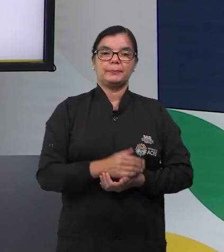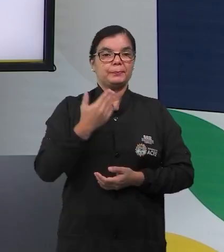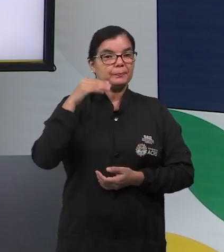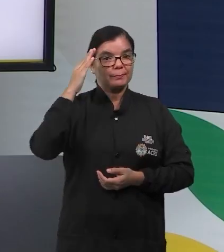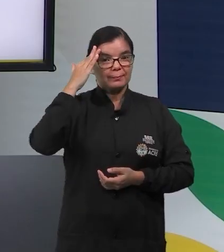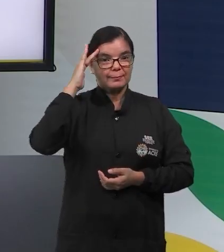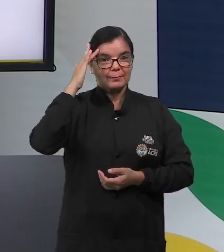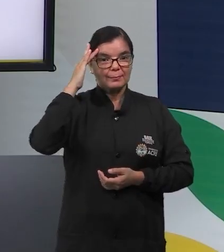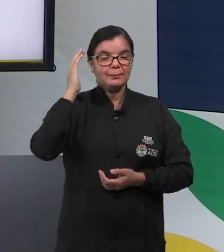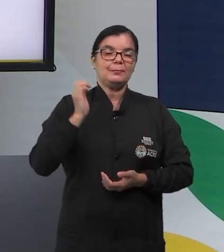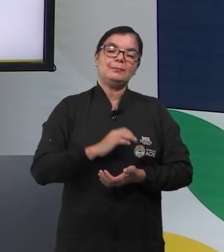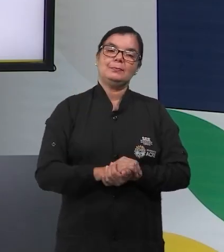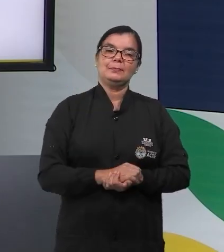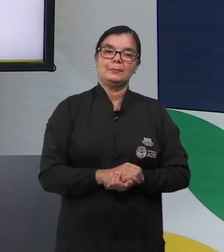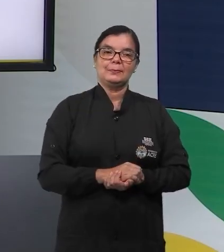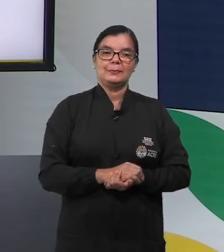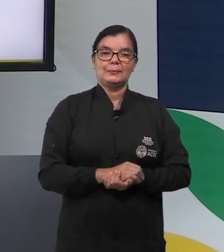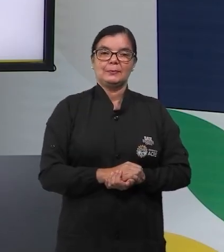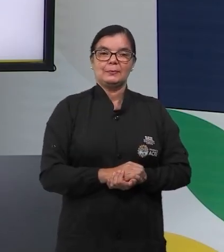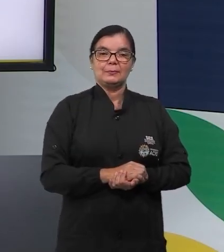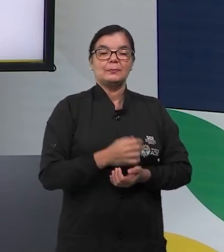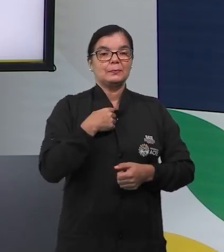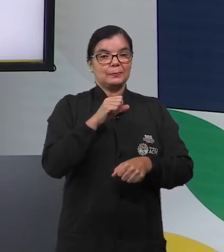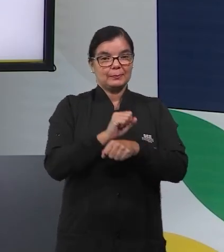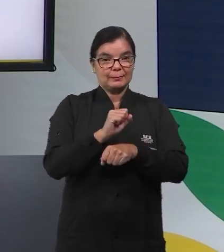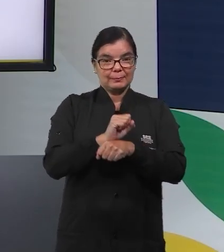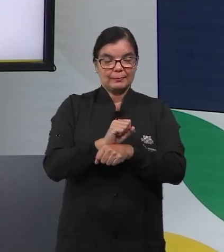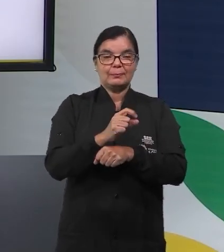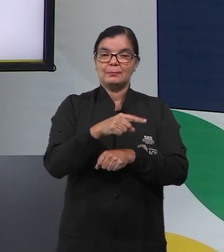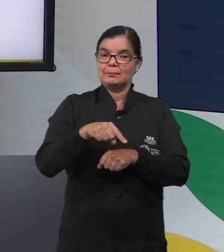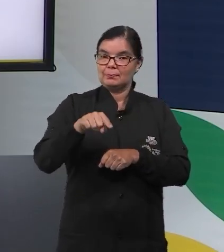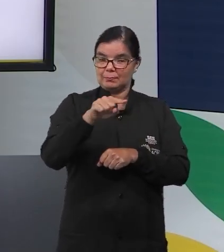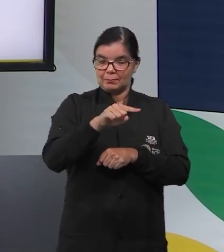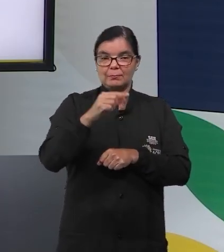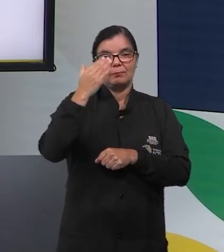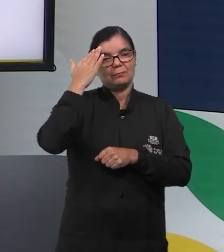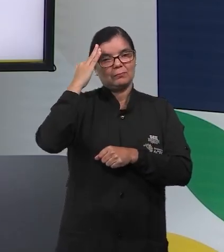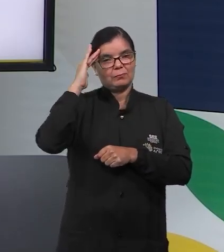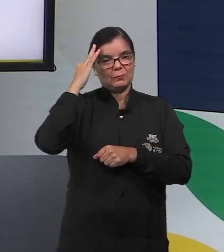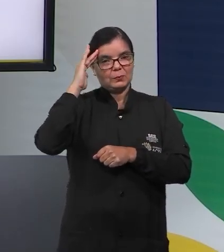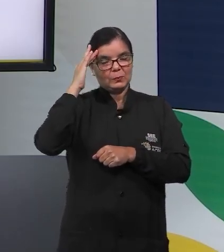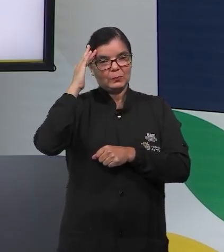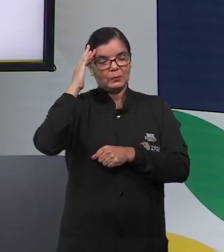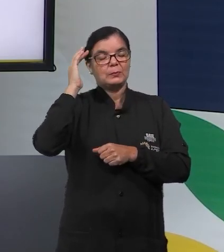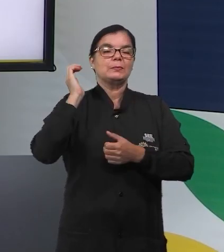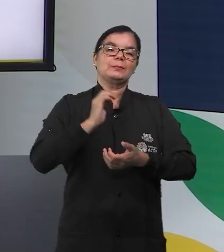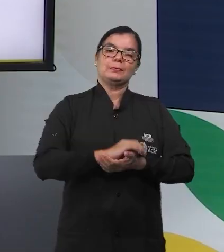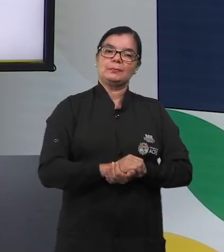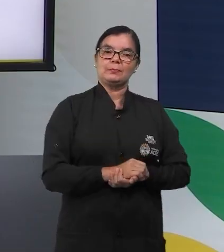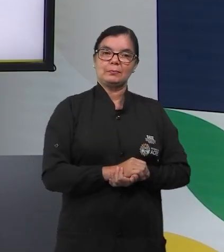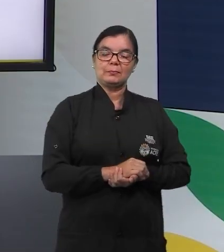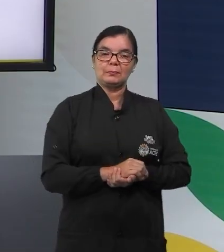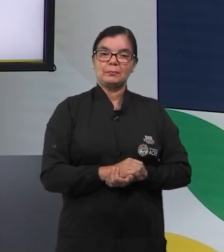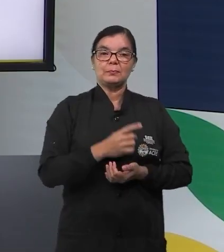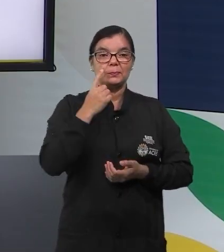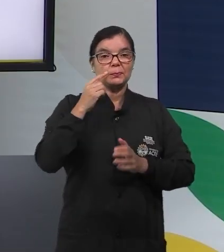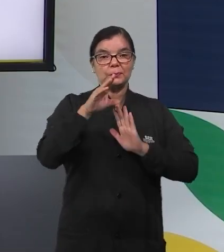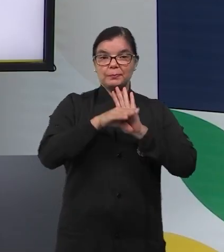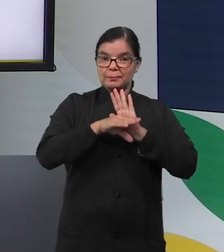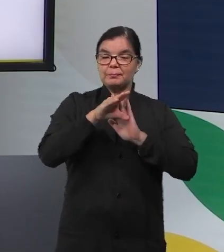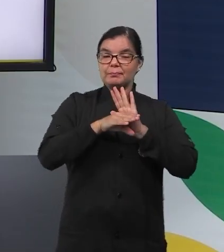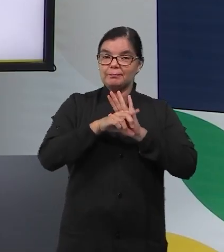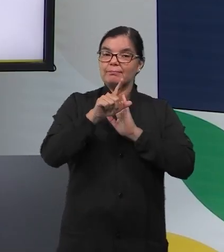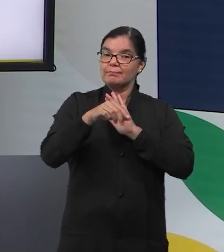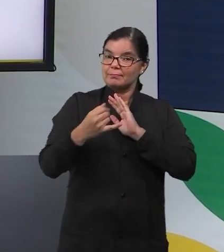Compreendeu? É isso. Espero que você tenha pegado aí muito desse conteúdo, que é